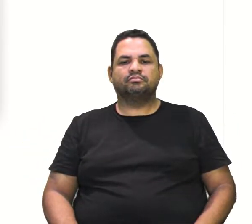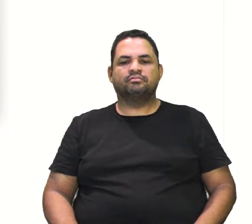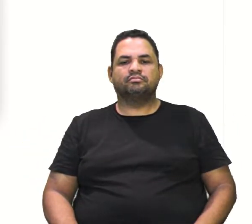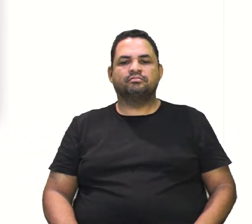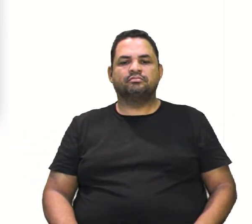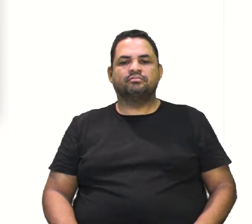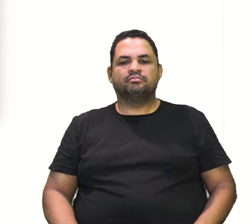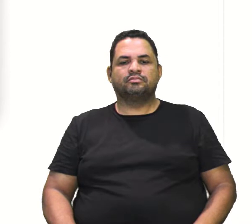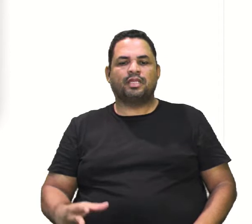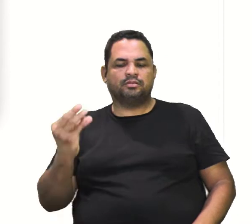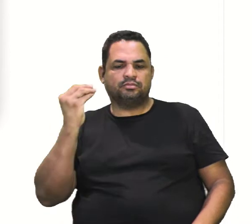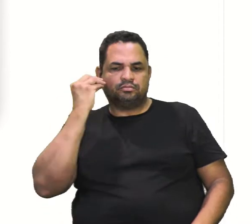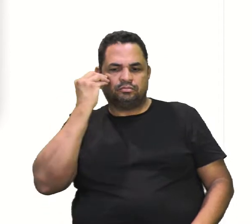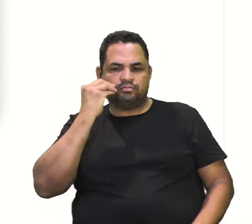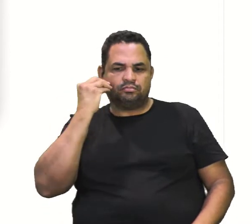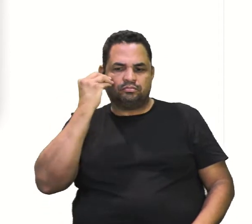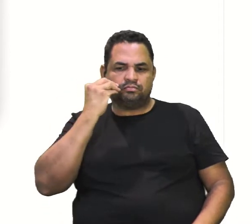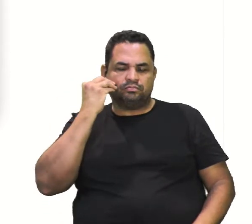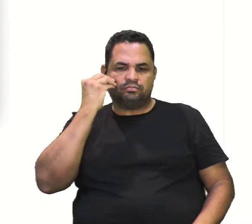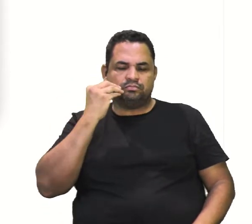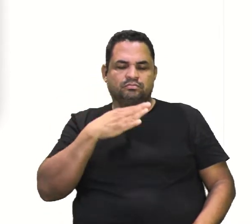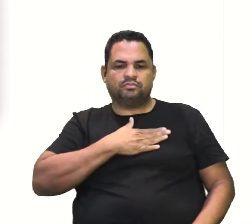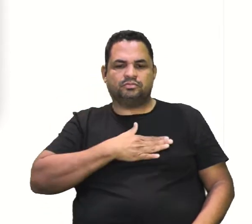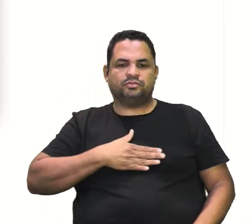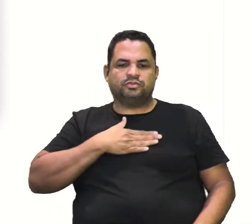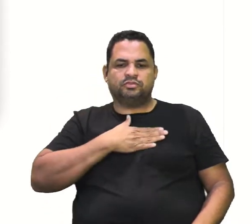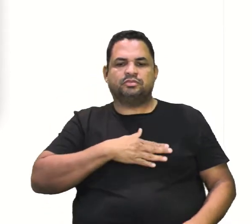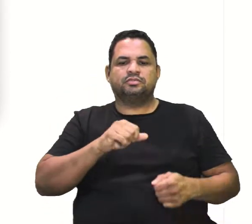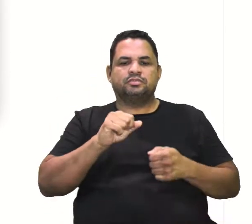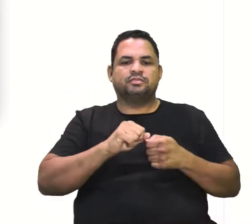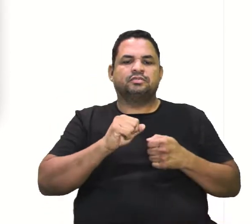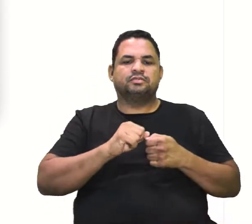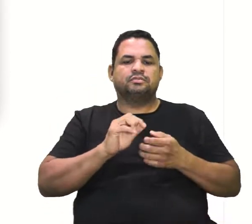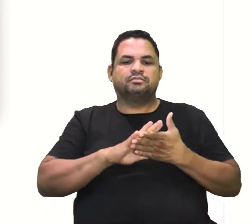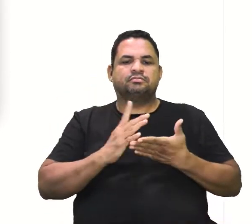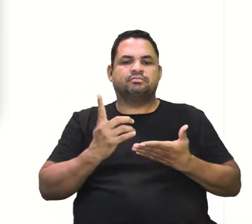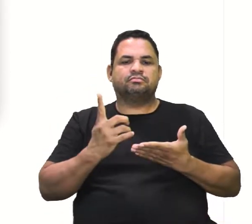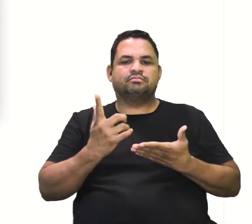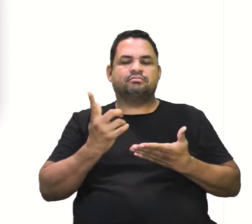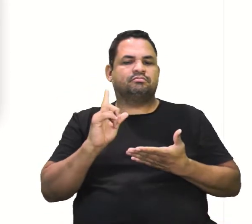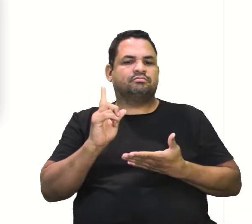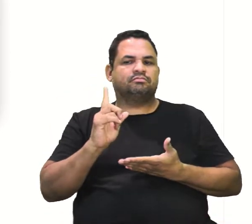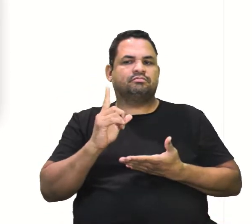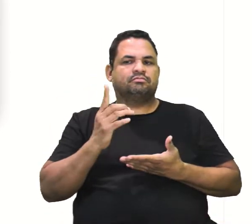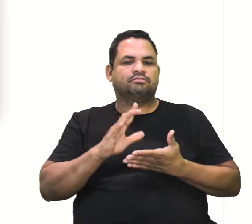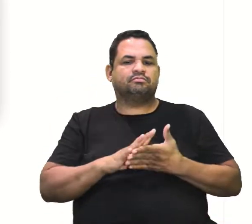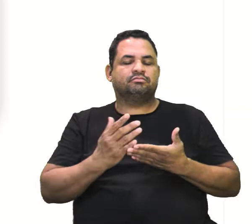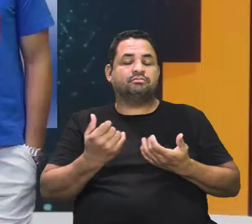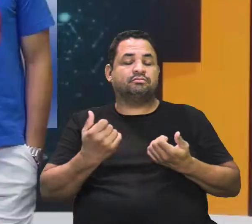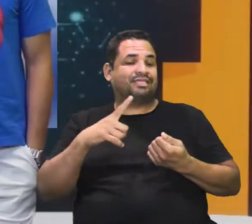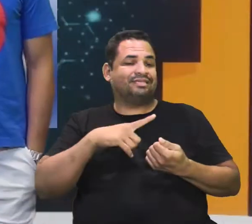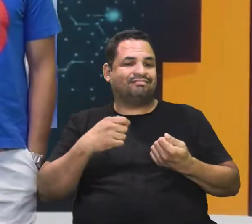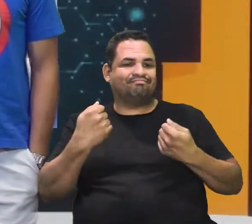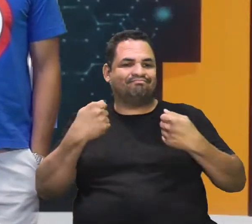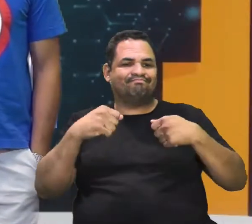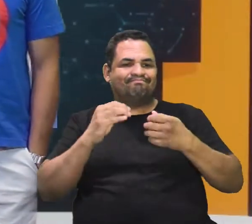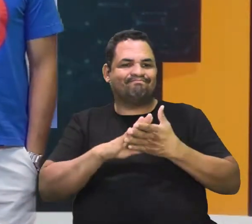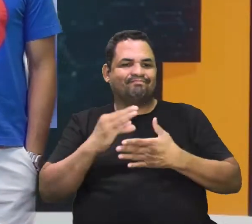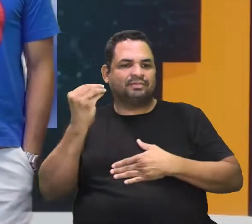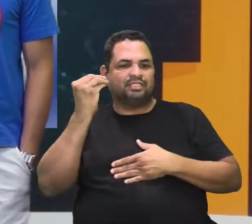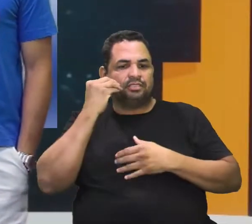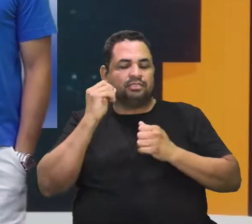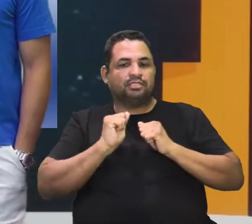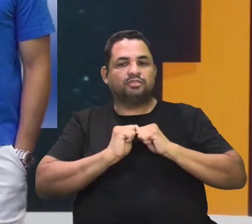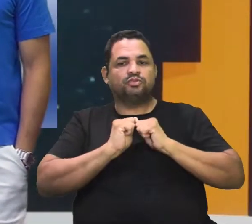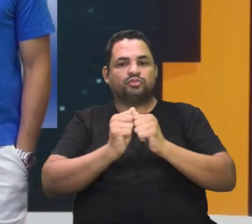uma experiência, né? Que a gente gostaria de fazer aqui com vocês, só que a gente não vai ter a possibilidade, né, de tentar aqui